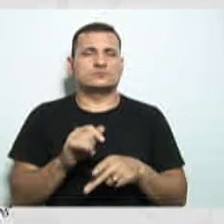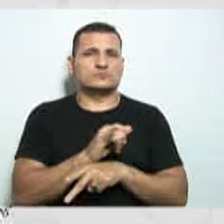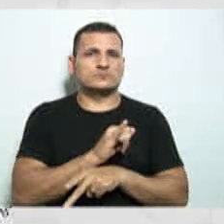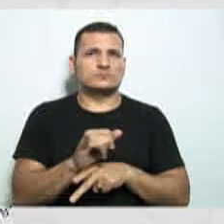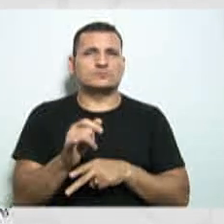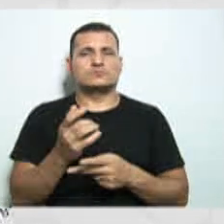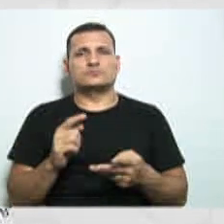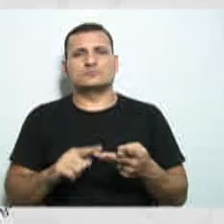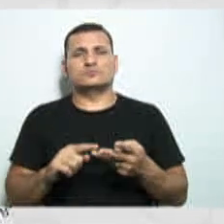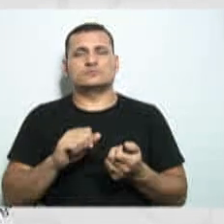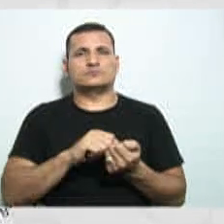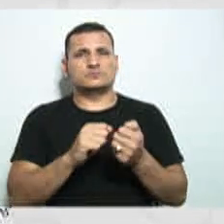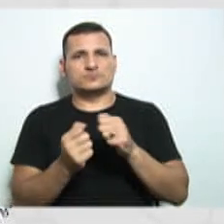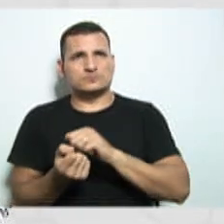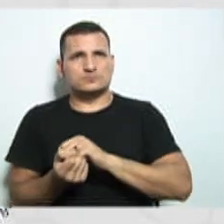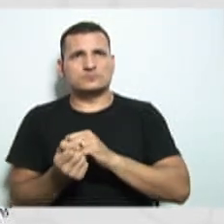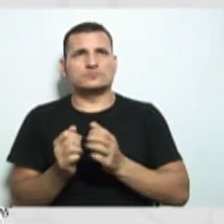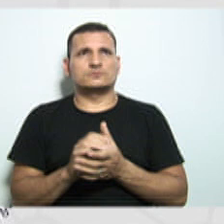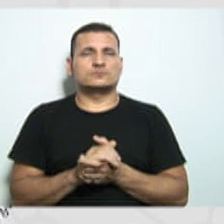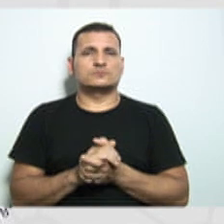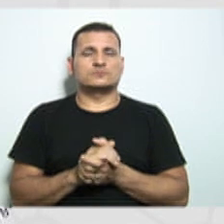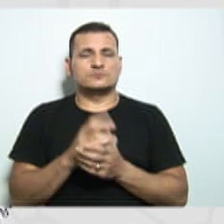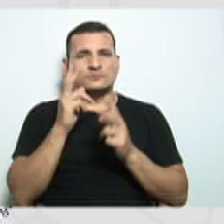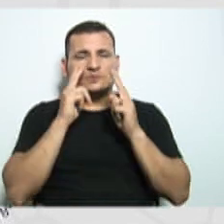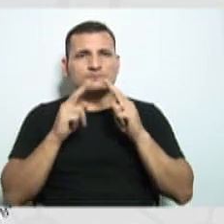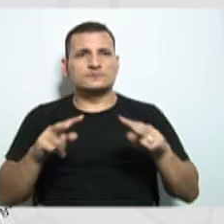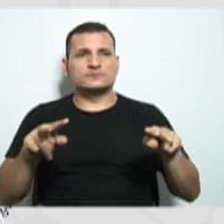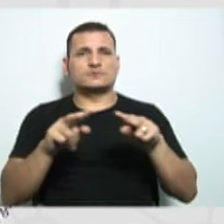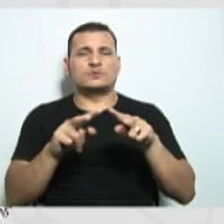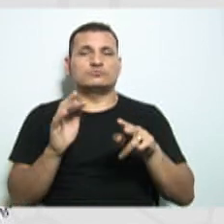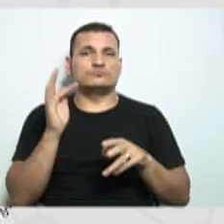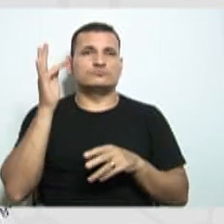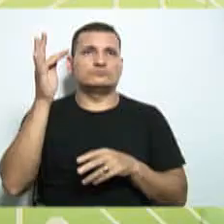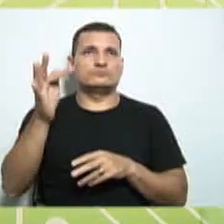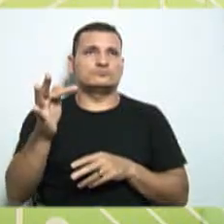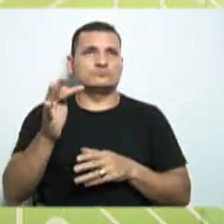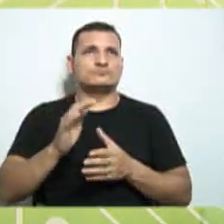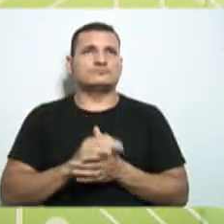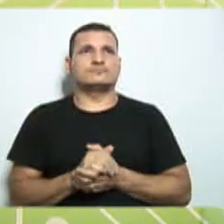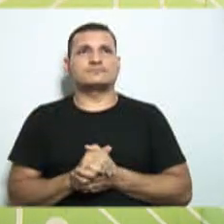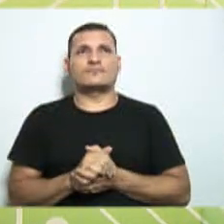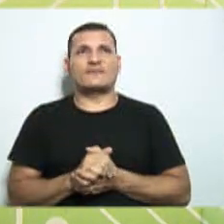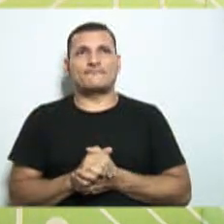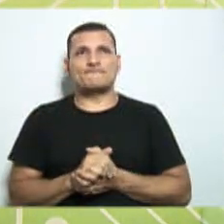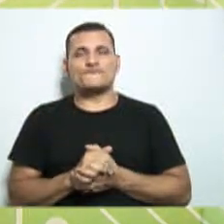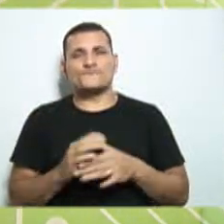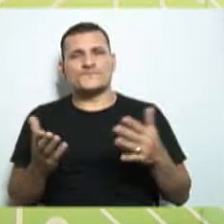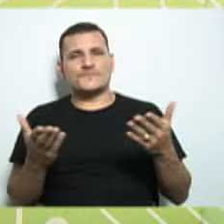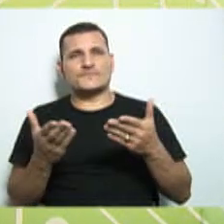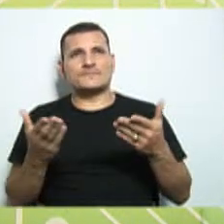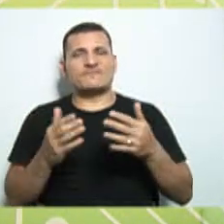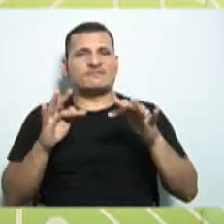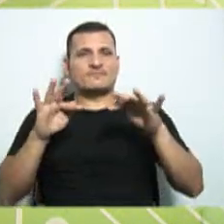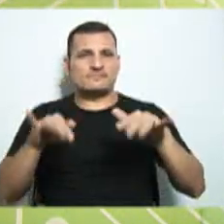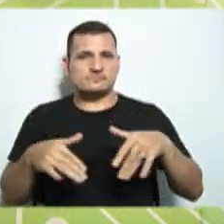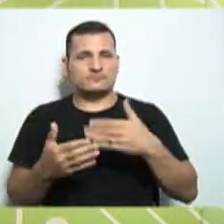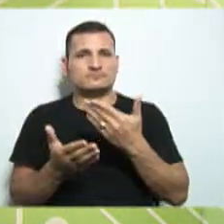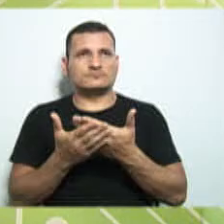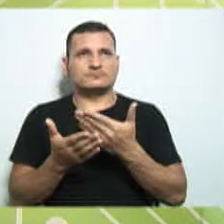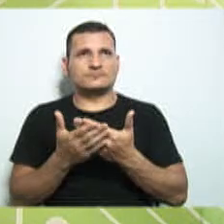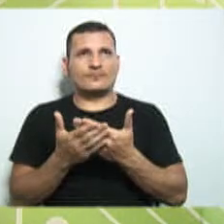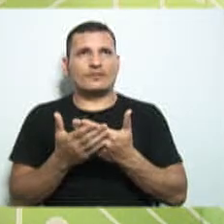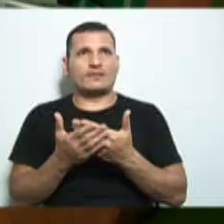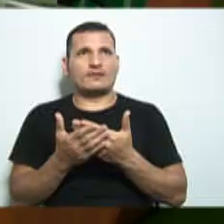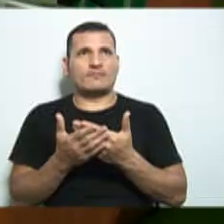estratégico, adaptabilidade e visão de futuro. Volta aqui para mim, porque nós estamos chegando ao final. Né, professor